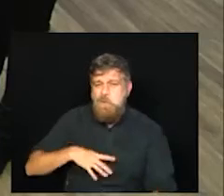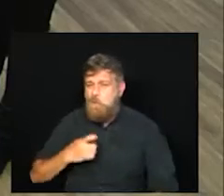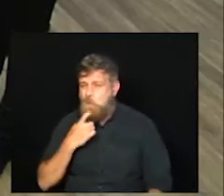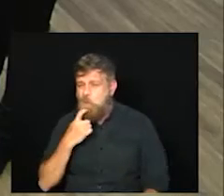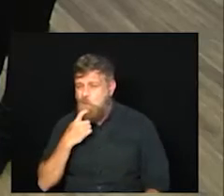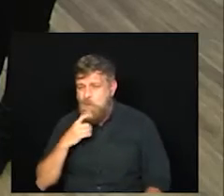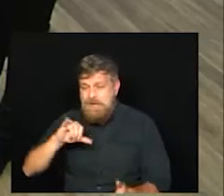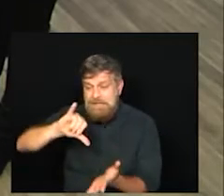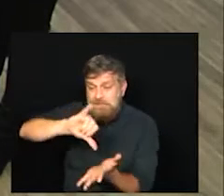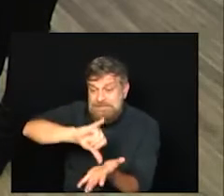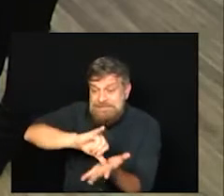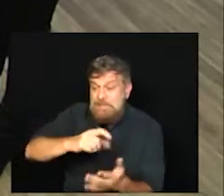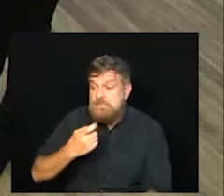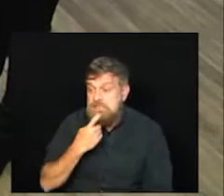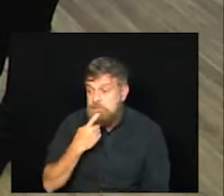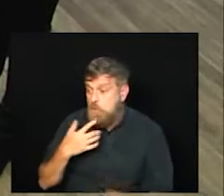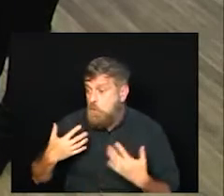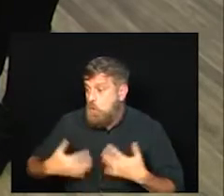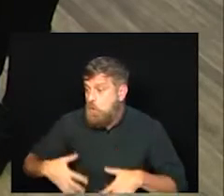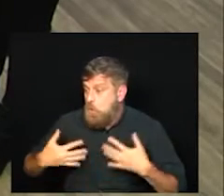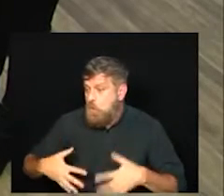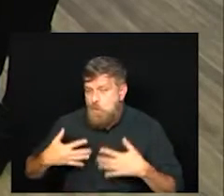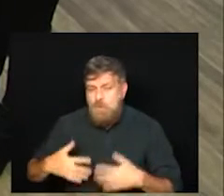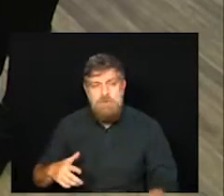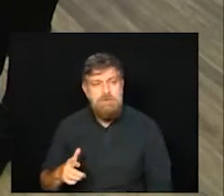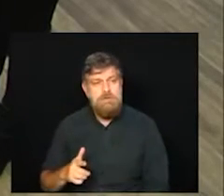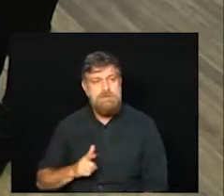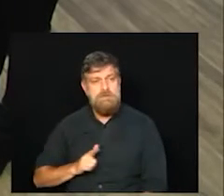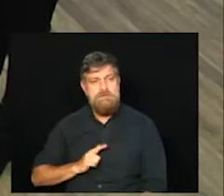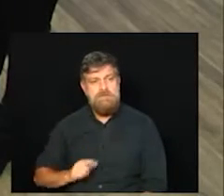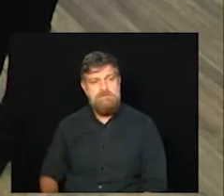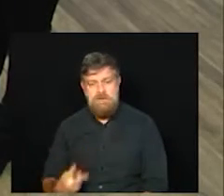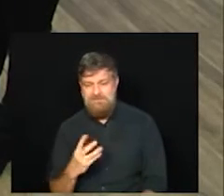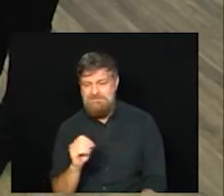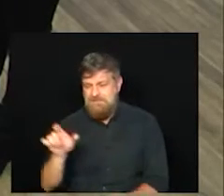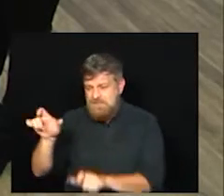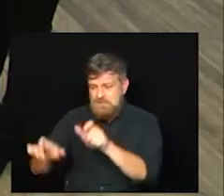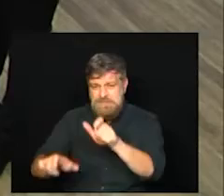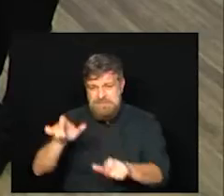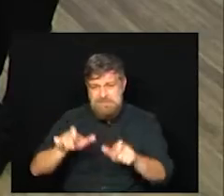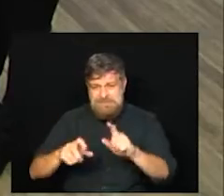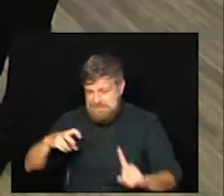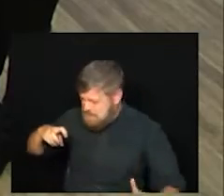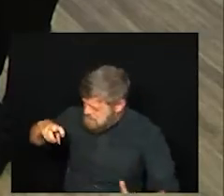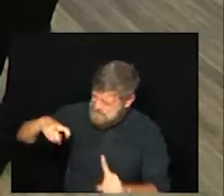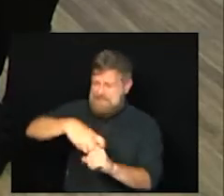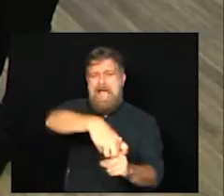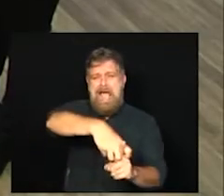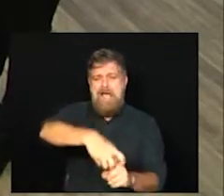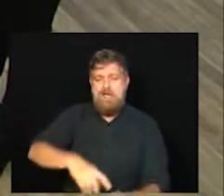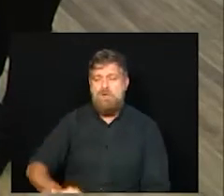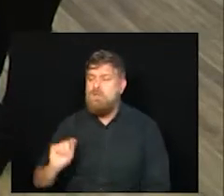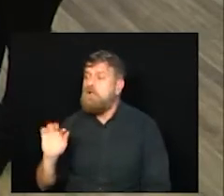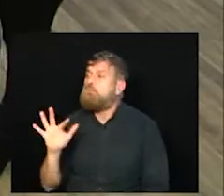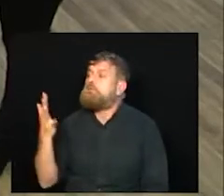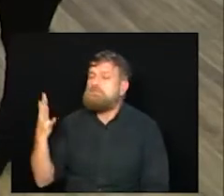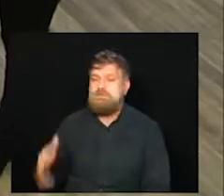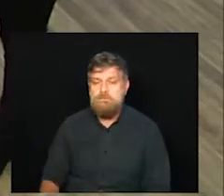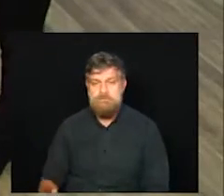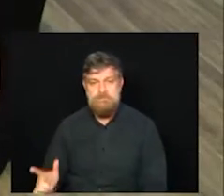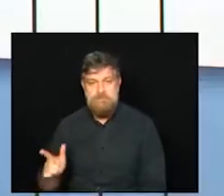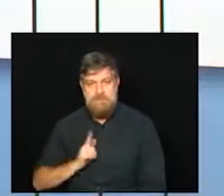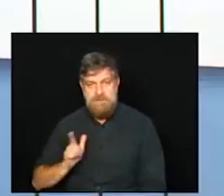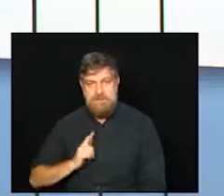no centro da cidade. Mais de 20 pessoas, né, se acidentaram. Sim, foi